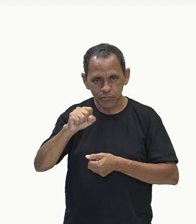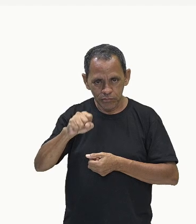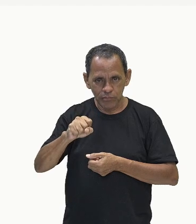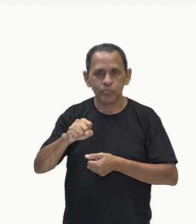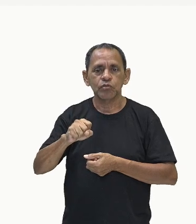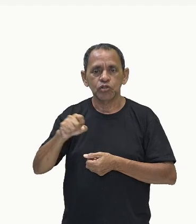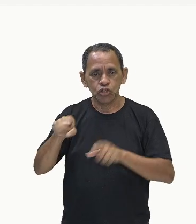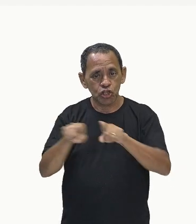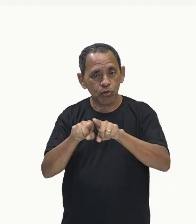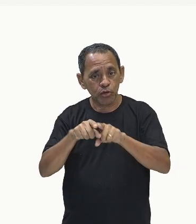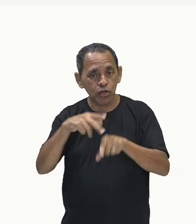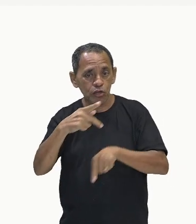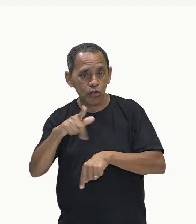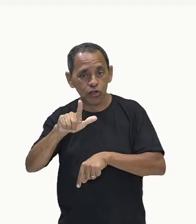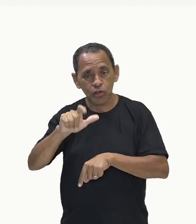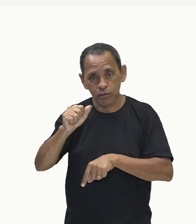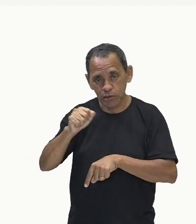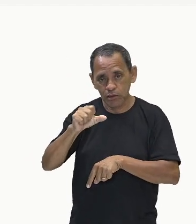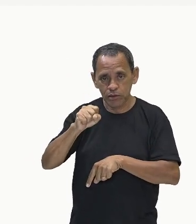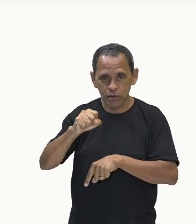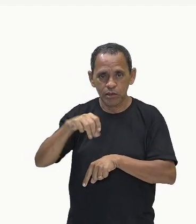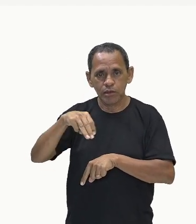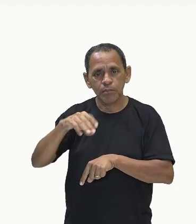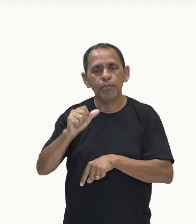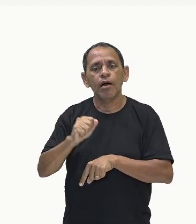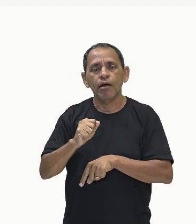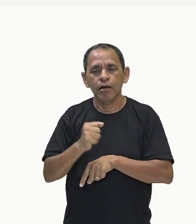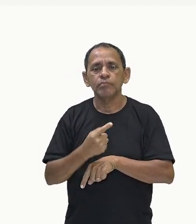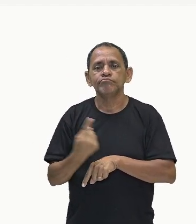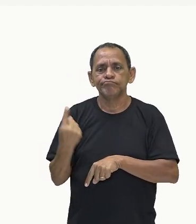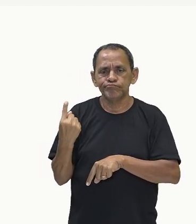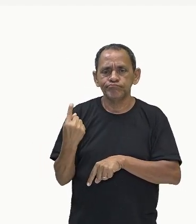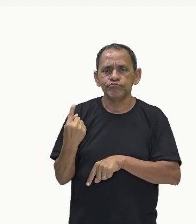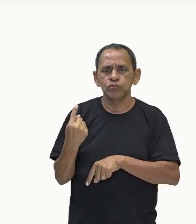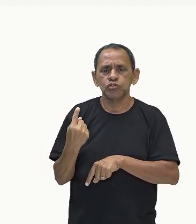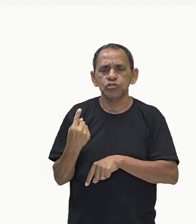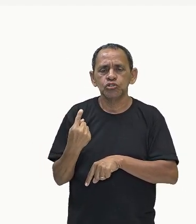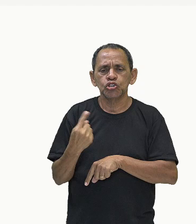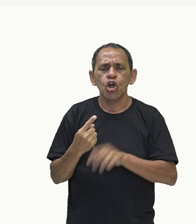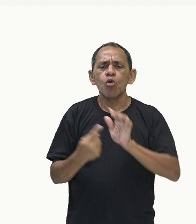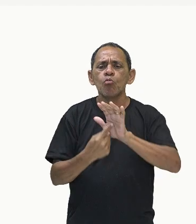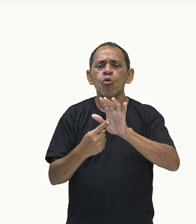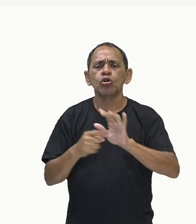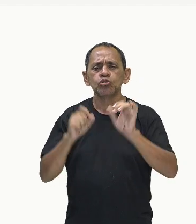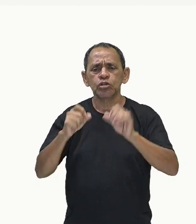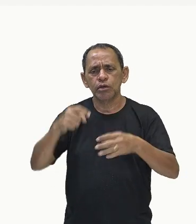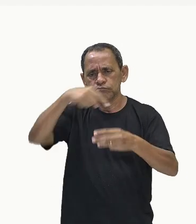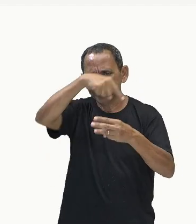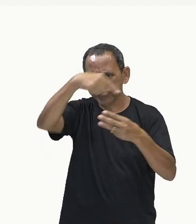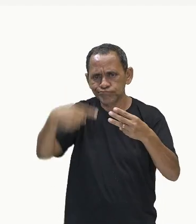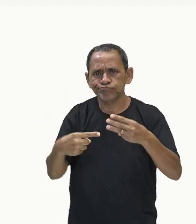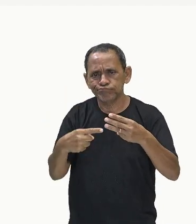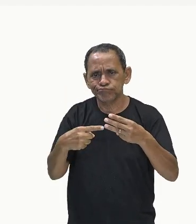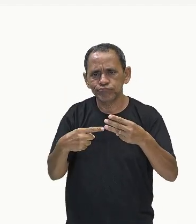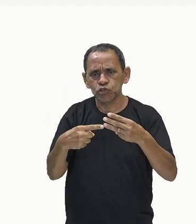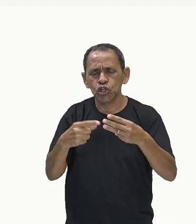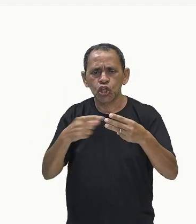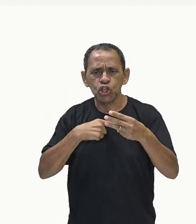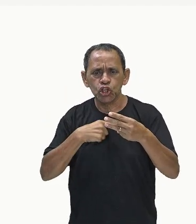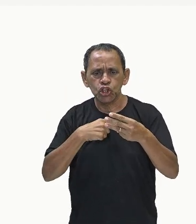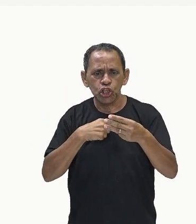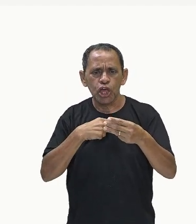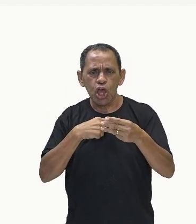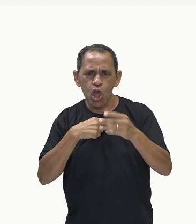três partes, olha, aqui as hemácias, bem aqui, olha, uma faixa branca, os leucócitos,